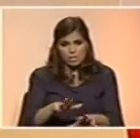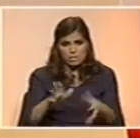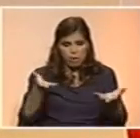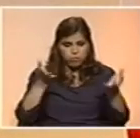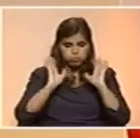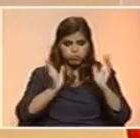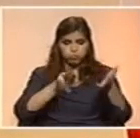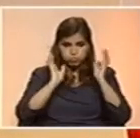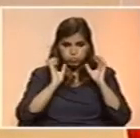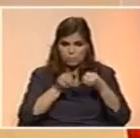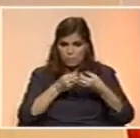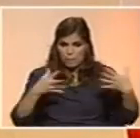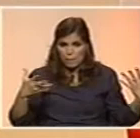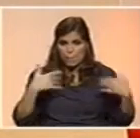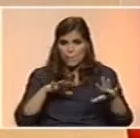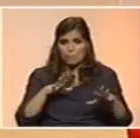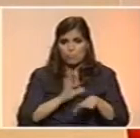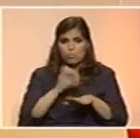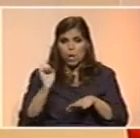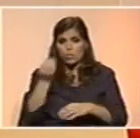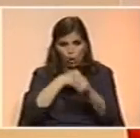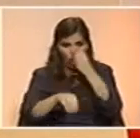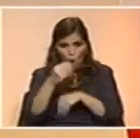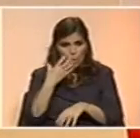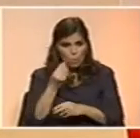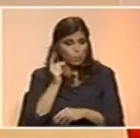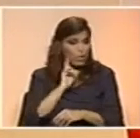obesas. Mas, infelizmente, se calhar não é por um excesso de consumo de carne, é um